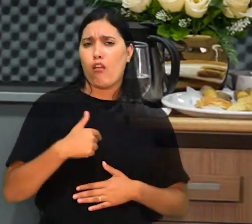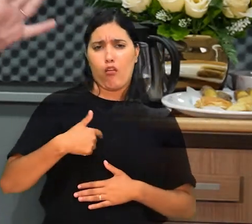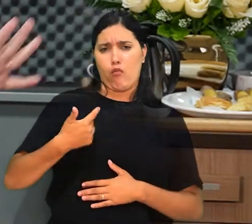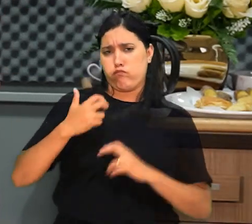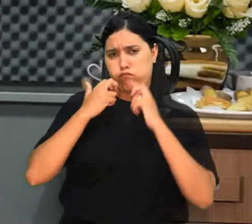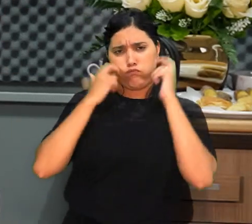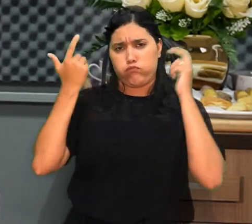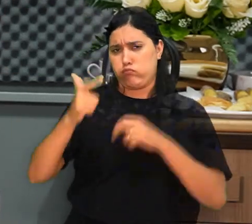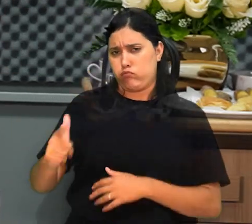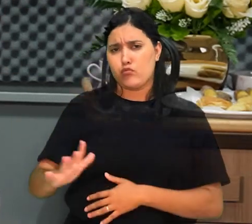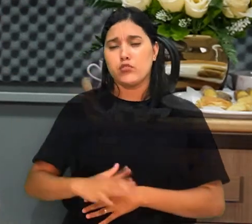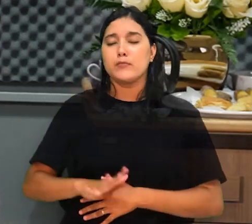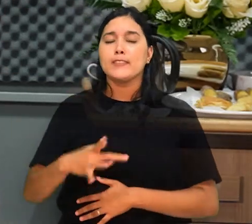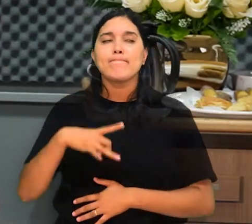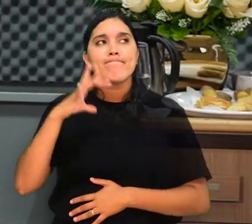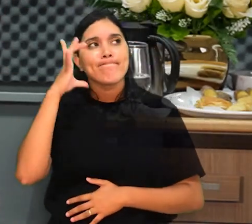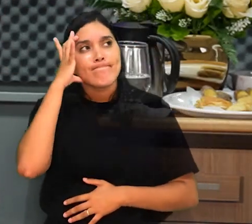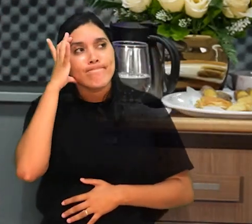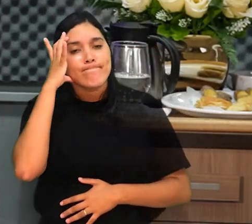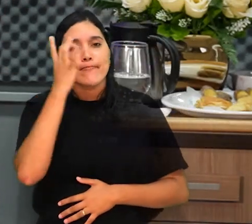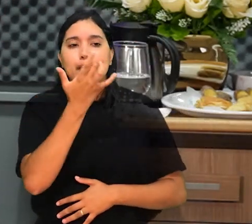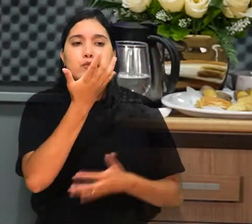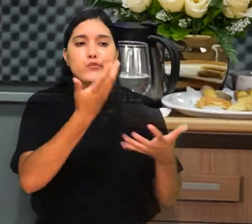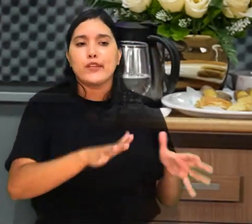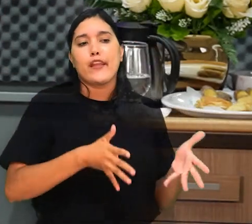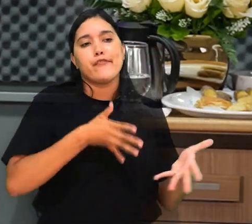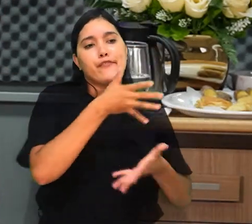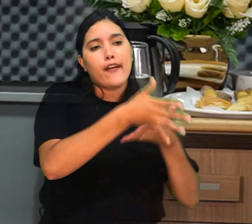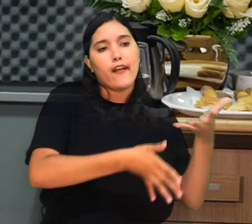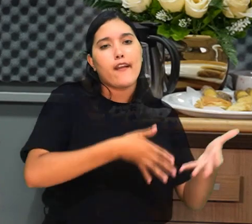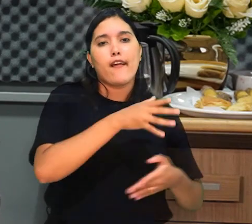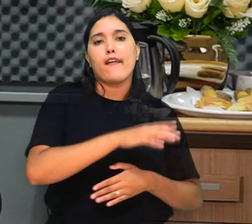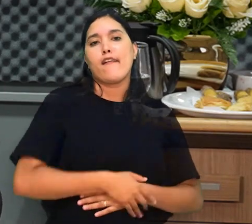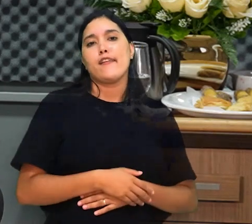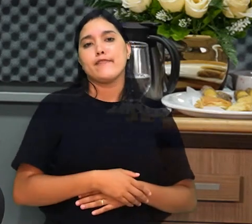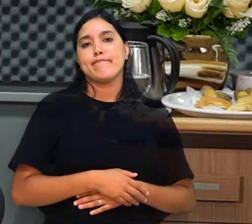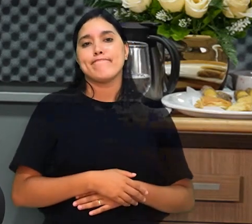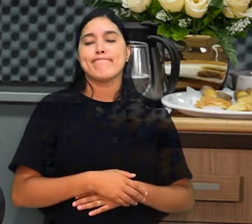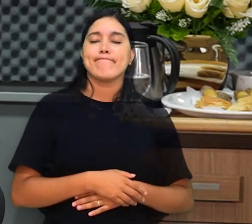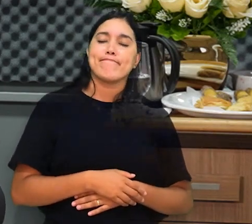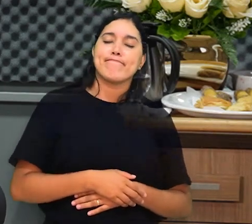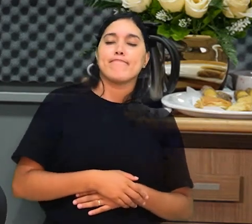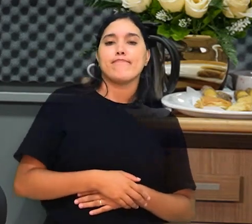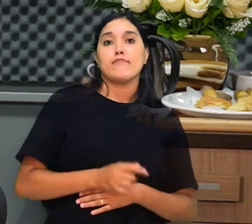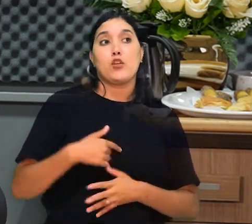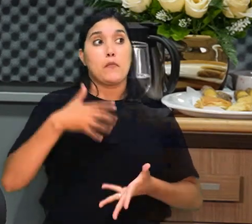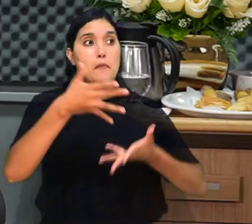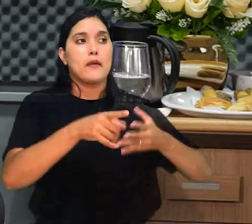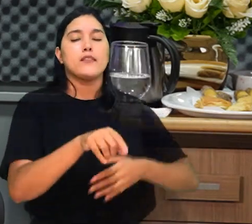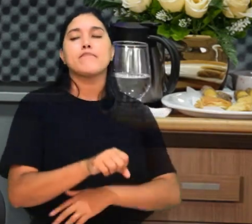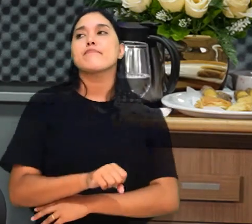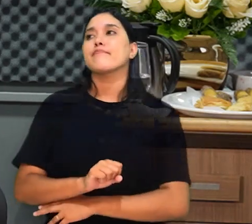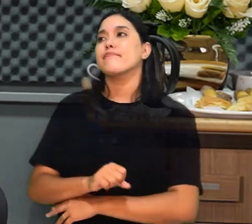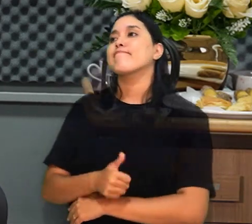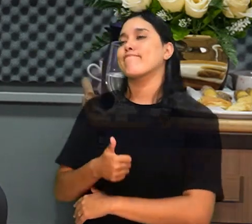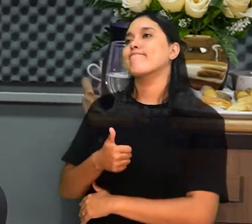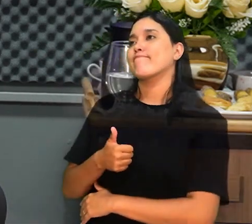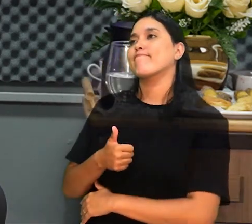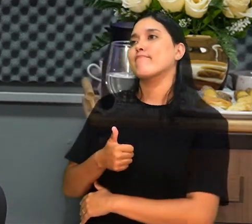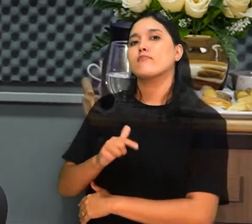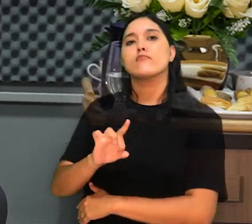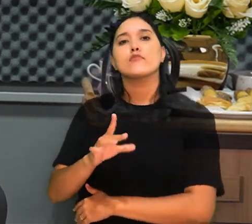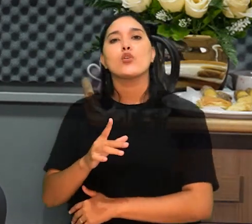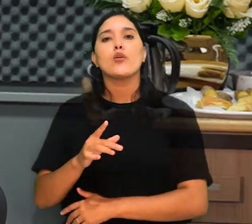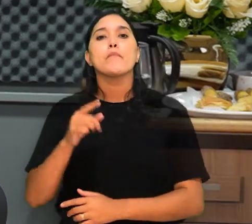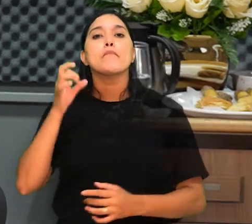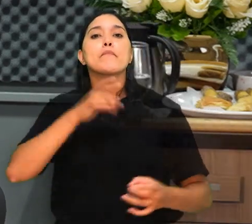era silêncio total. Por quê? Porque ele tinha vergonha. E eu não tinha essa vergonha, mas aí eu ficava constrangida por ele não querer falar.